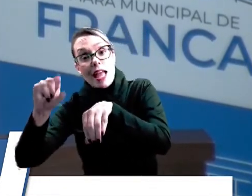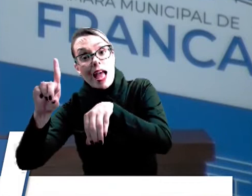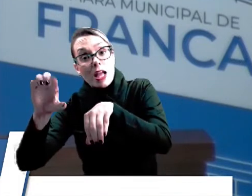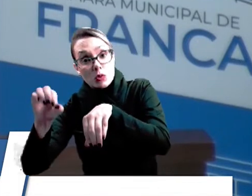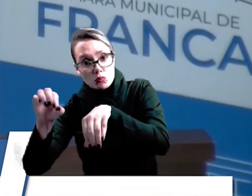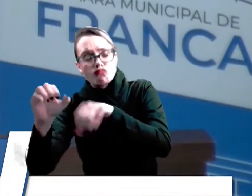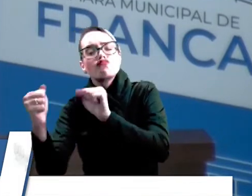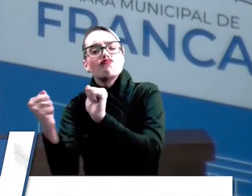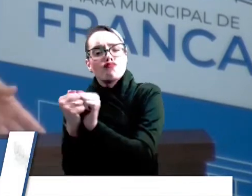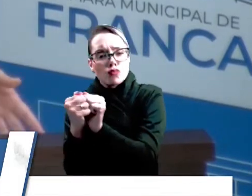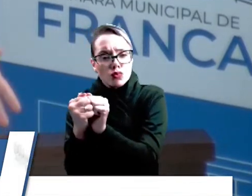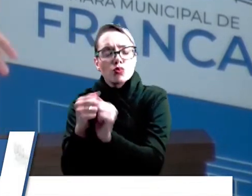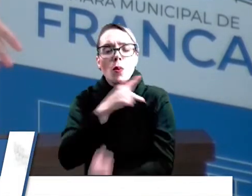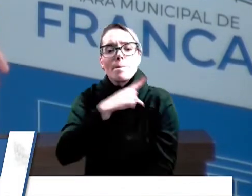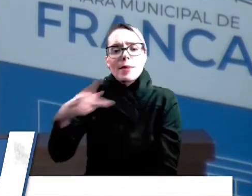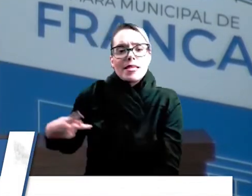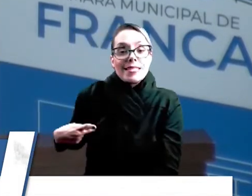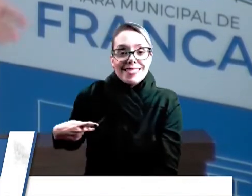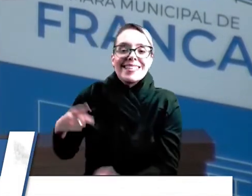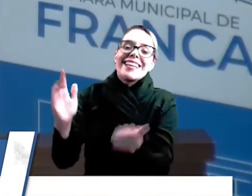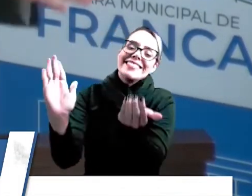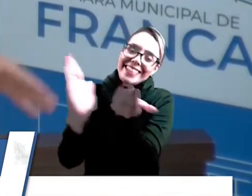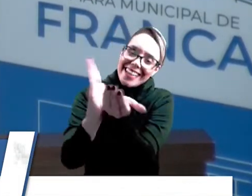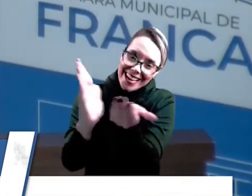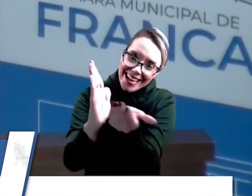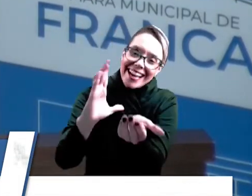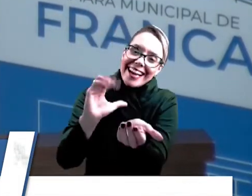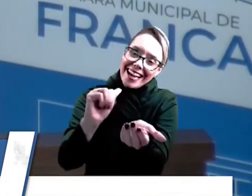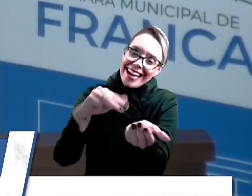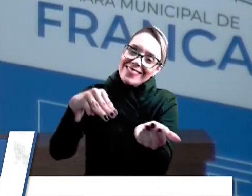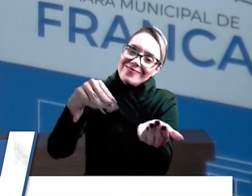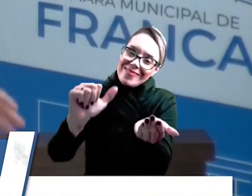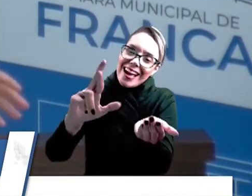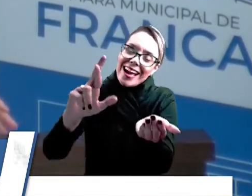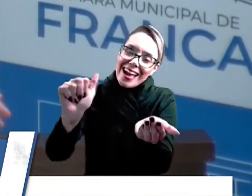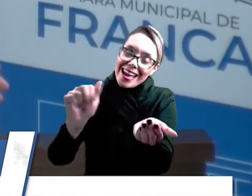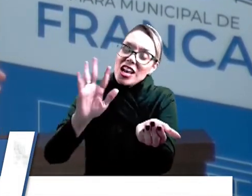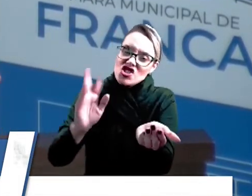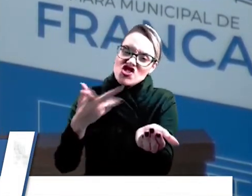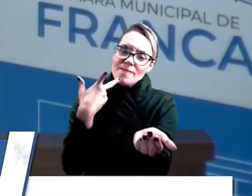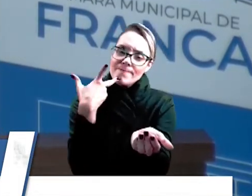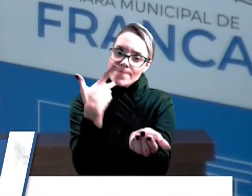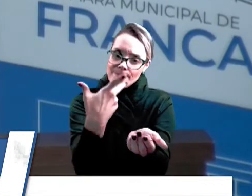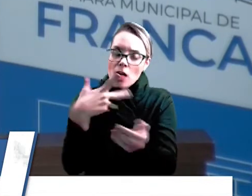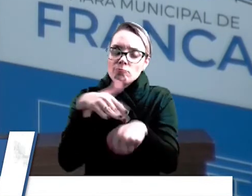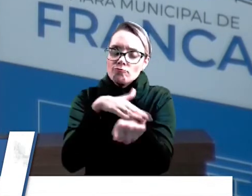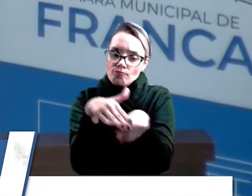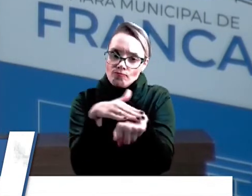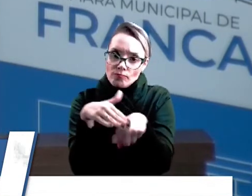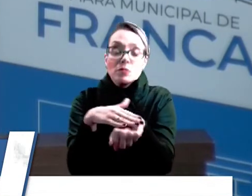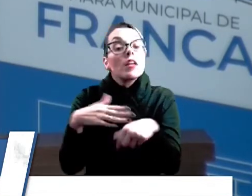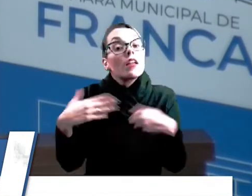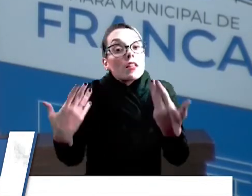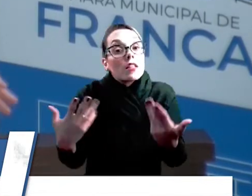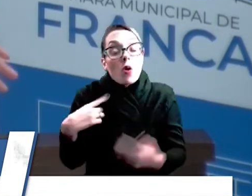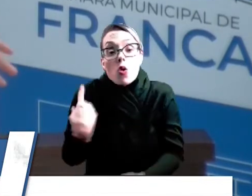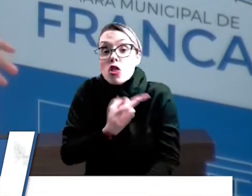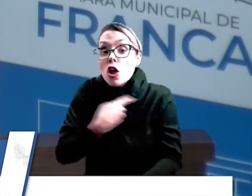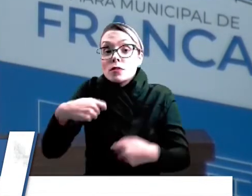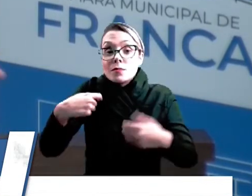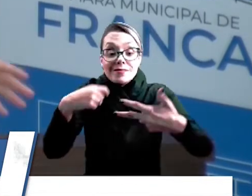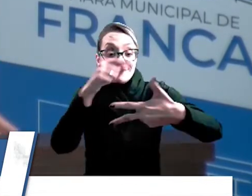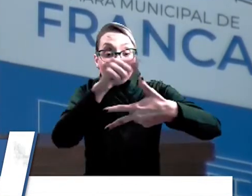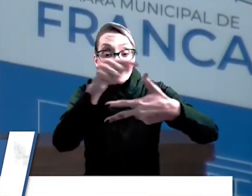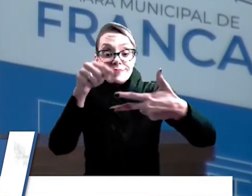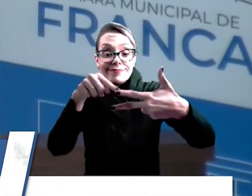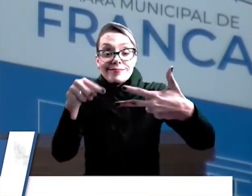dos Deputados. Porque, para mim, é uma interferência num outro poder. Os poderes têm que ser harmônicos, mas